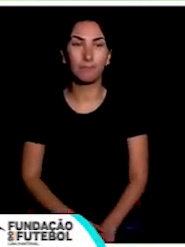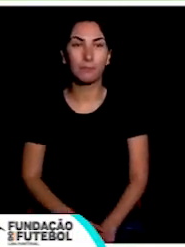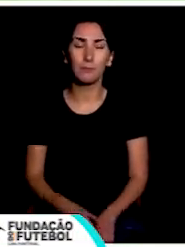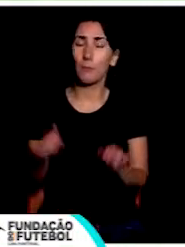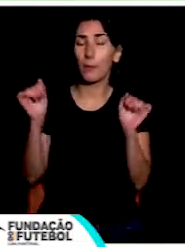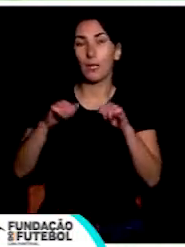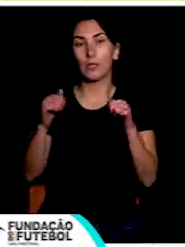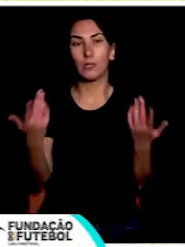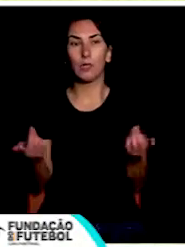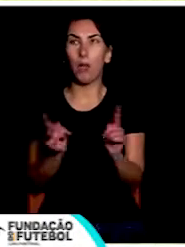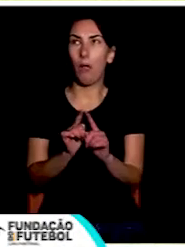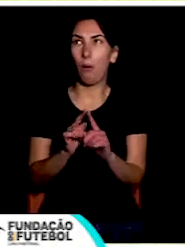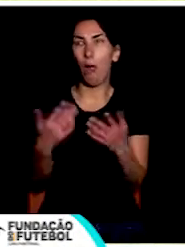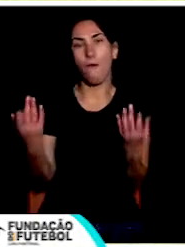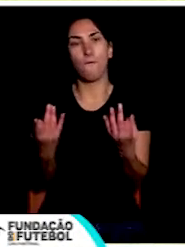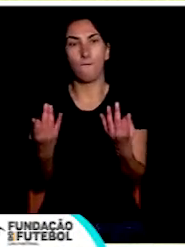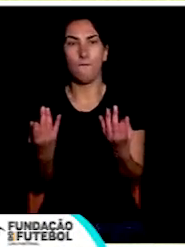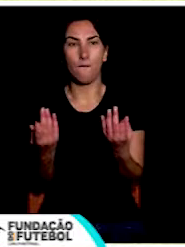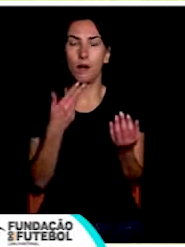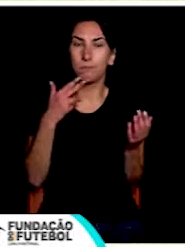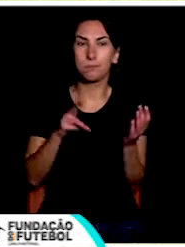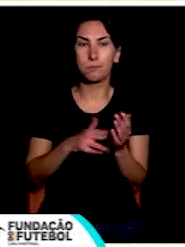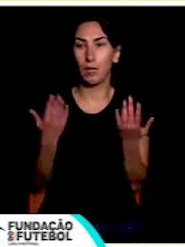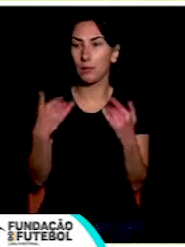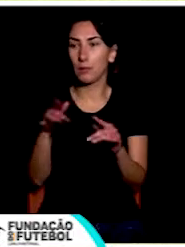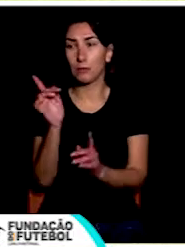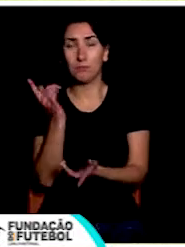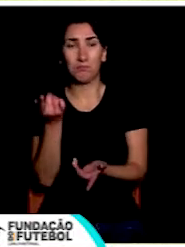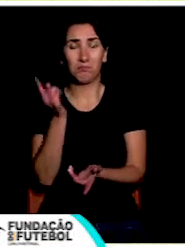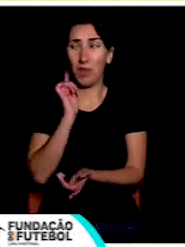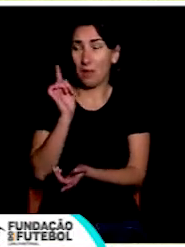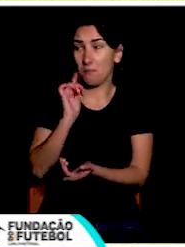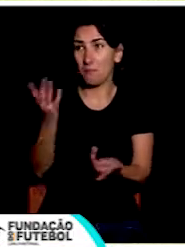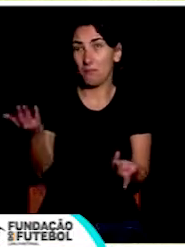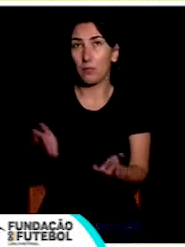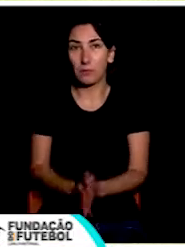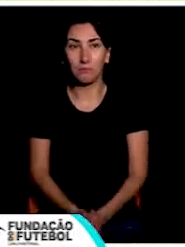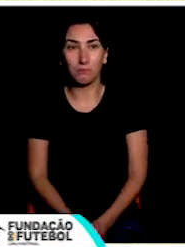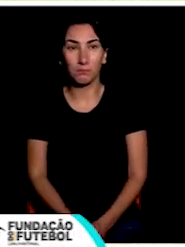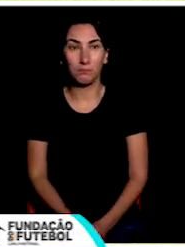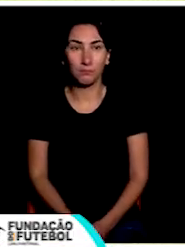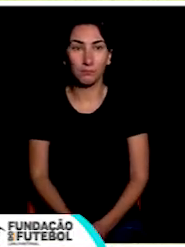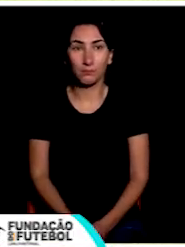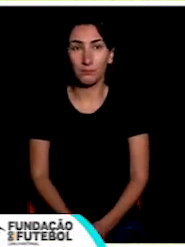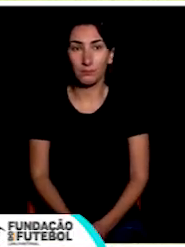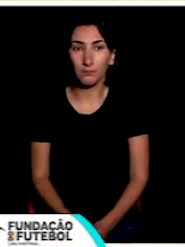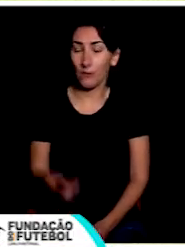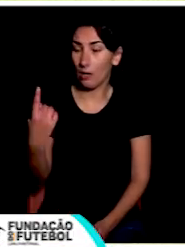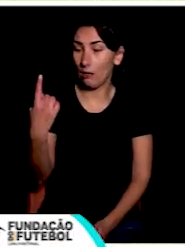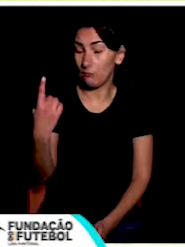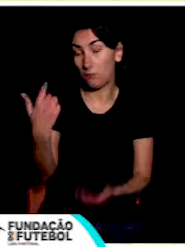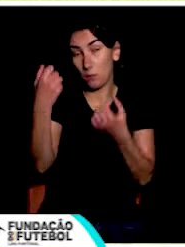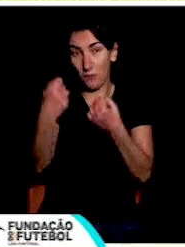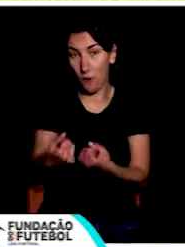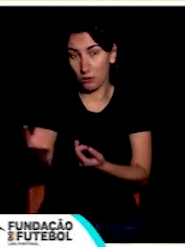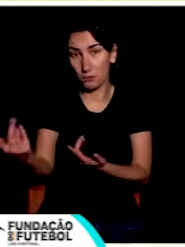Rui Borges. Sim, é um facto que não podemos fugir a ele. Agora damos tanta importância a isso como ao aspecto ofensivo e o mesmo.